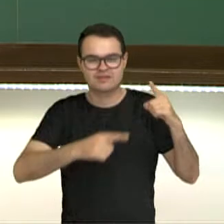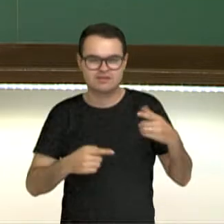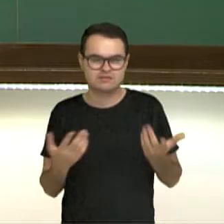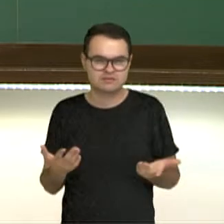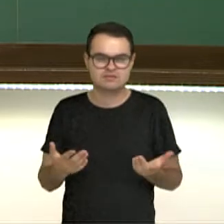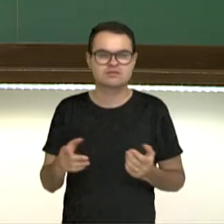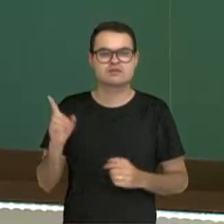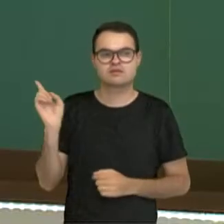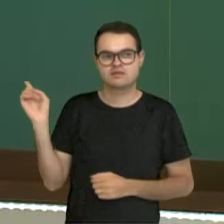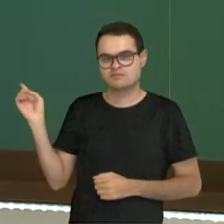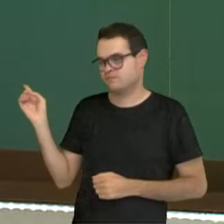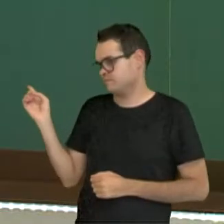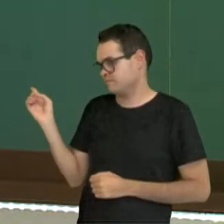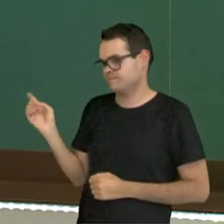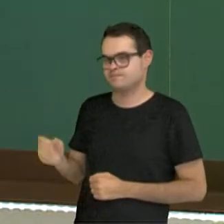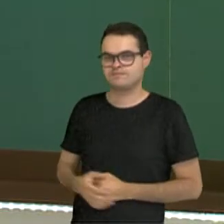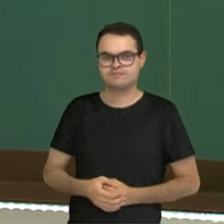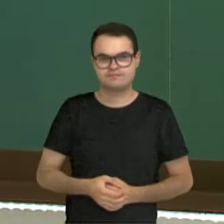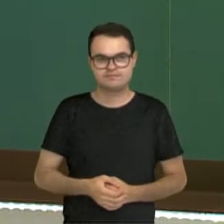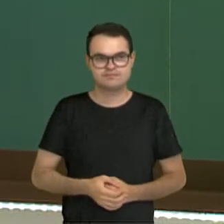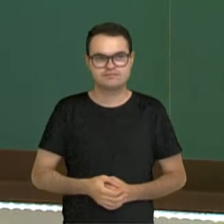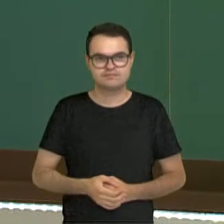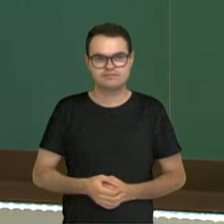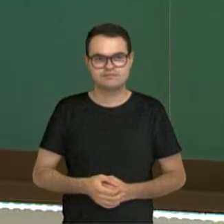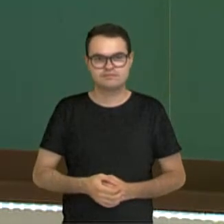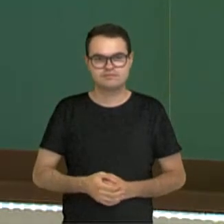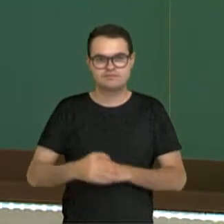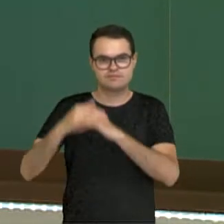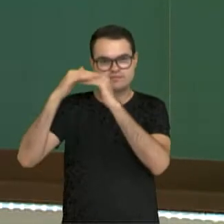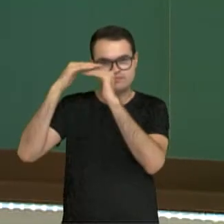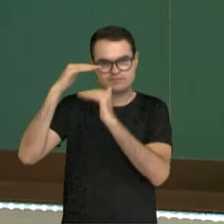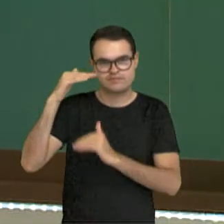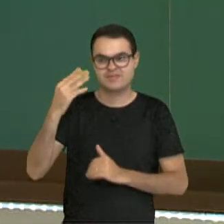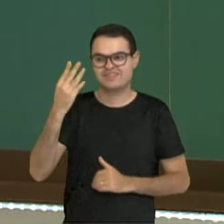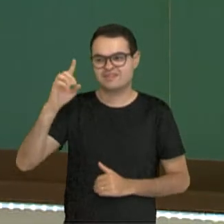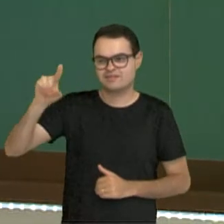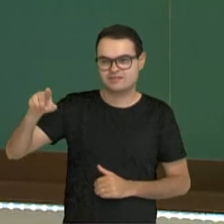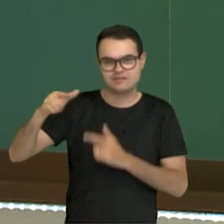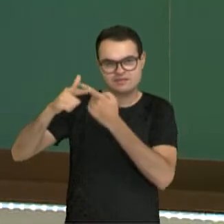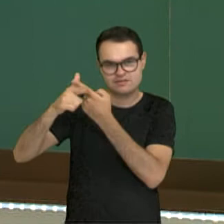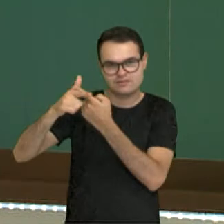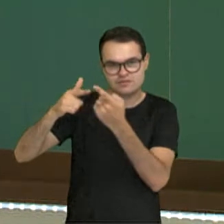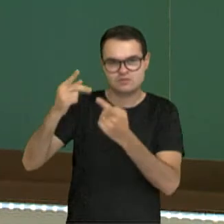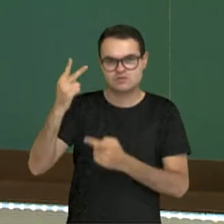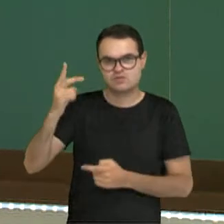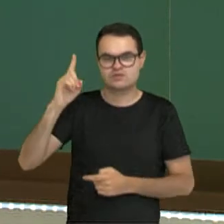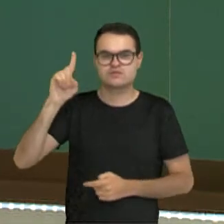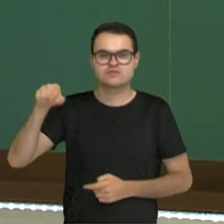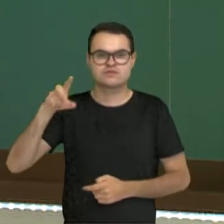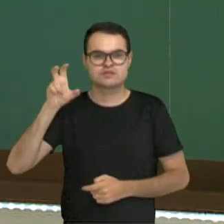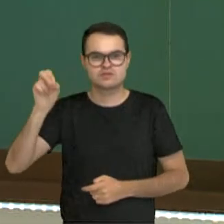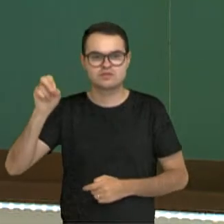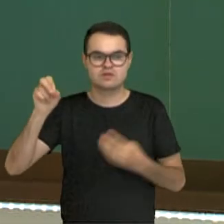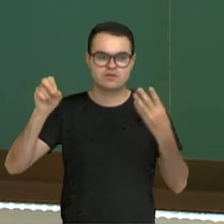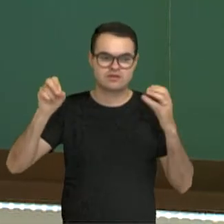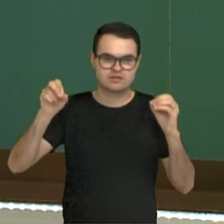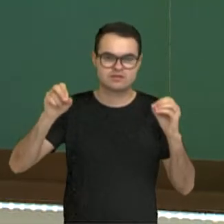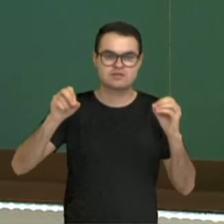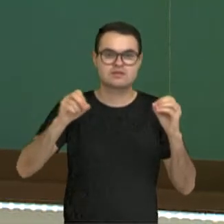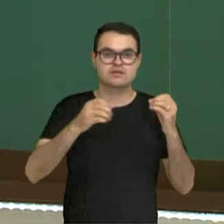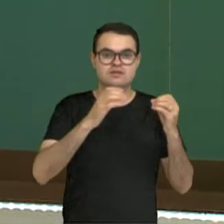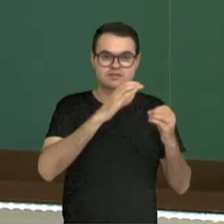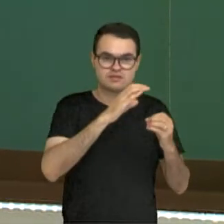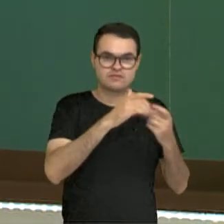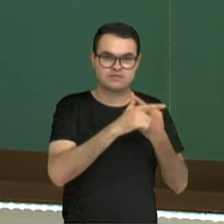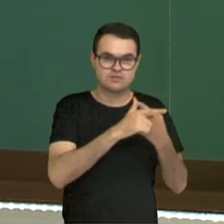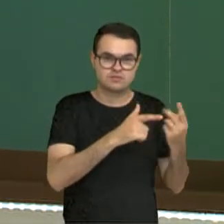O 3,40 eu posso dividir em 3,40. 3 dividido por 2 dá 1,50. 40 centavos dividido por 2